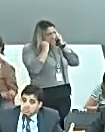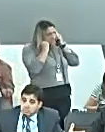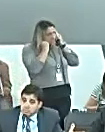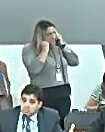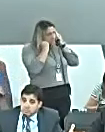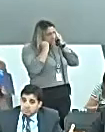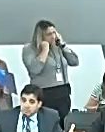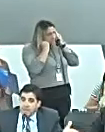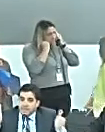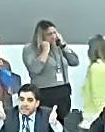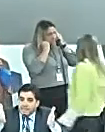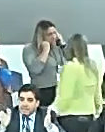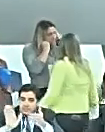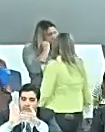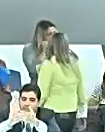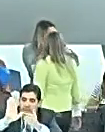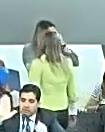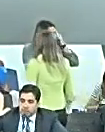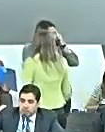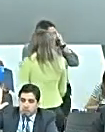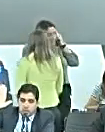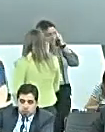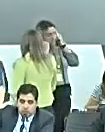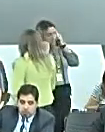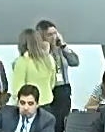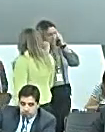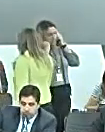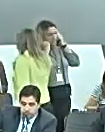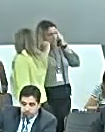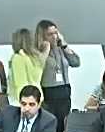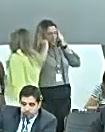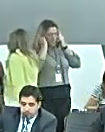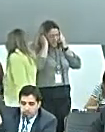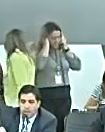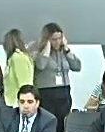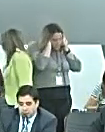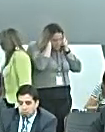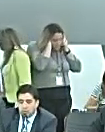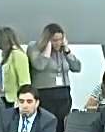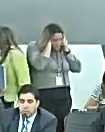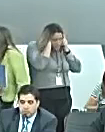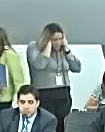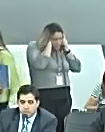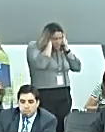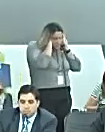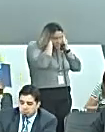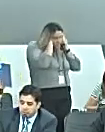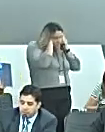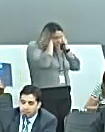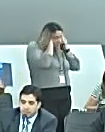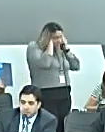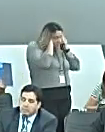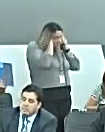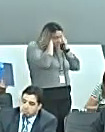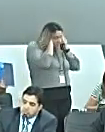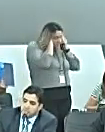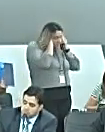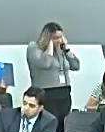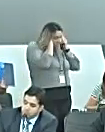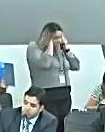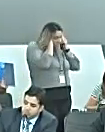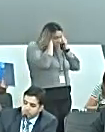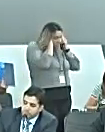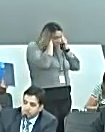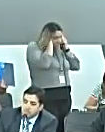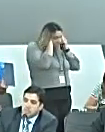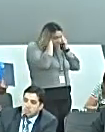função aí tá na lei e passa o diretor agora de uma coisa eu faço um apelo ao secretário esses